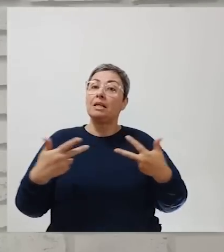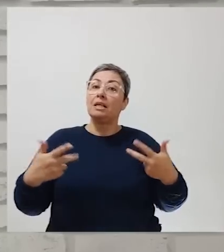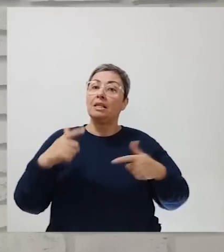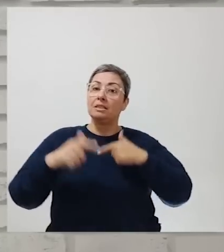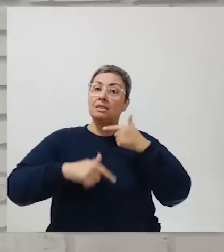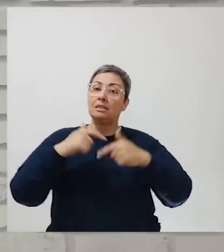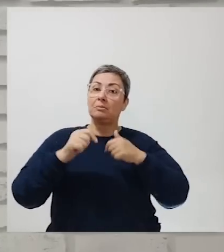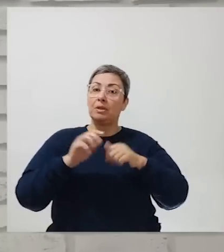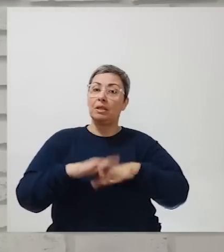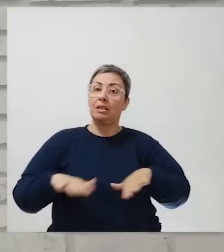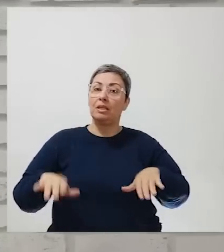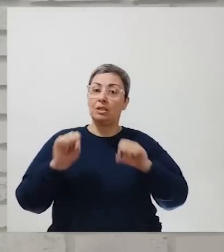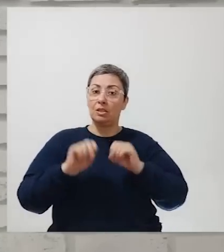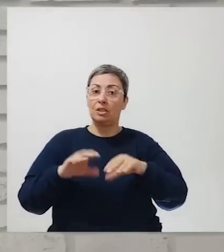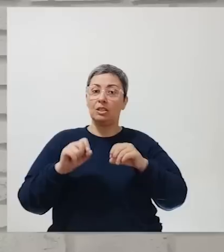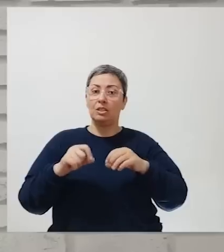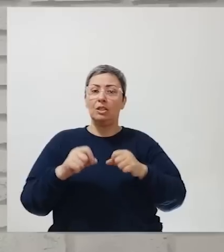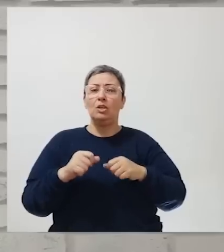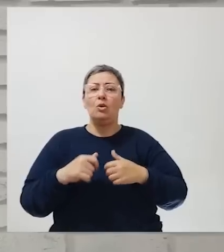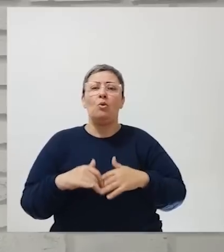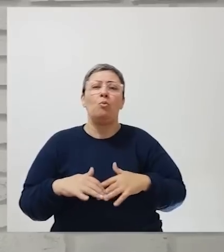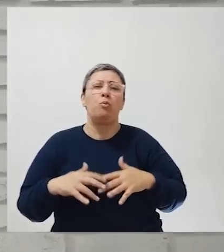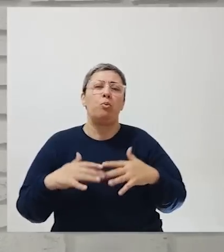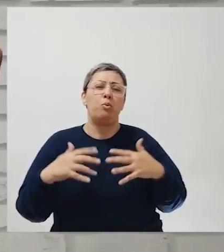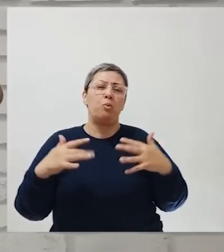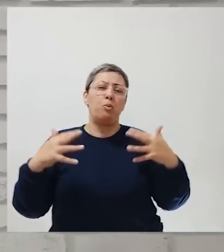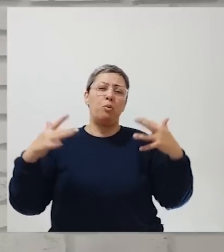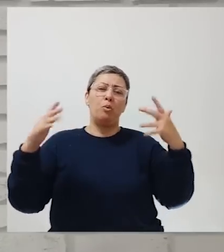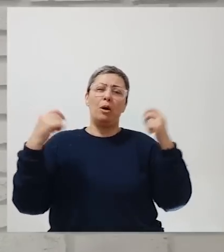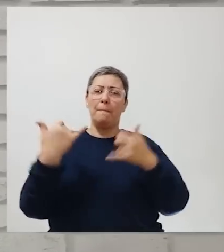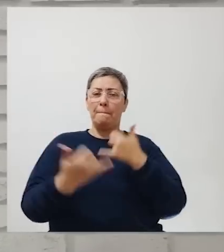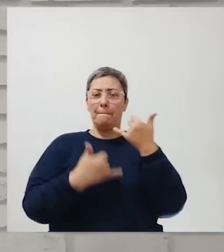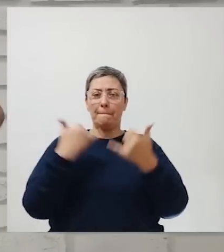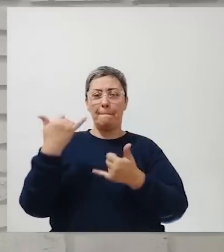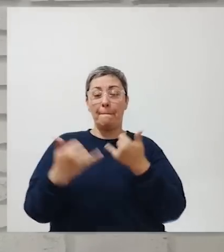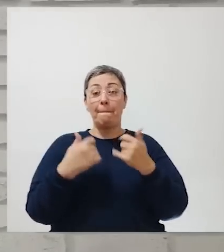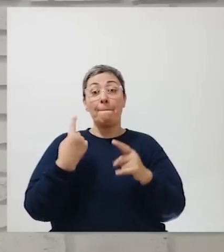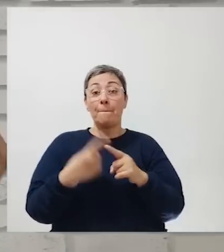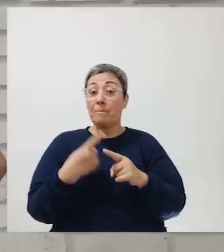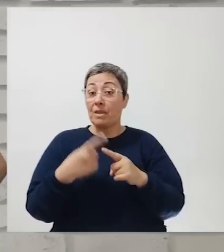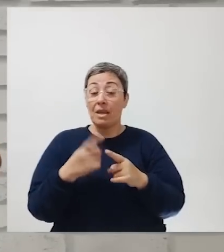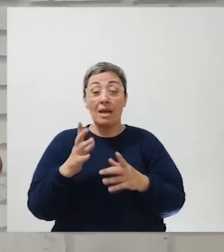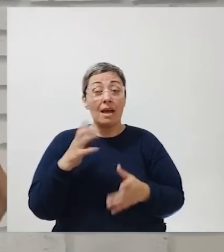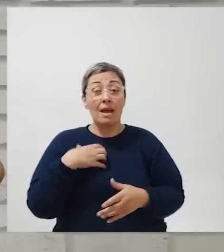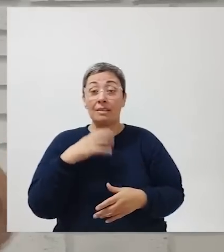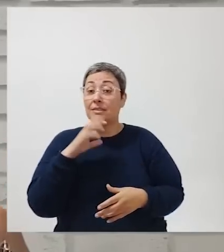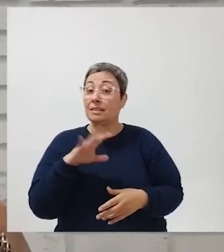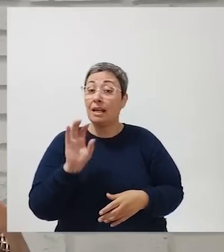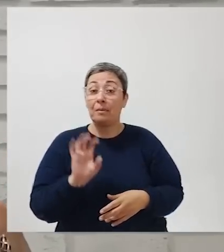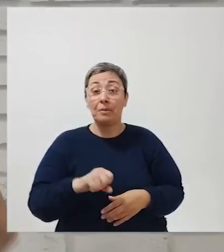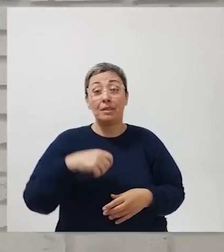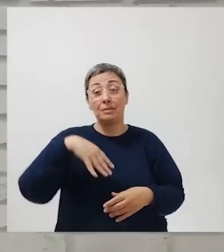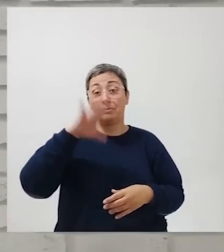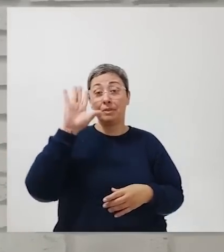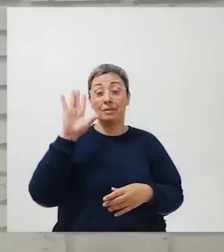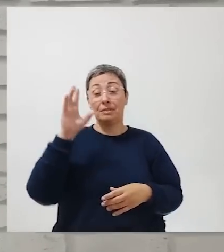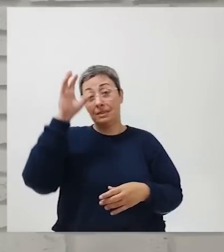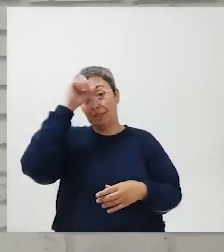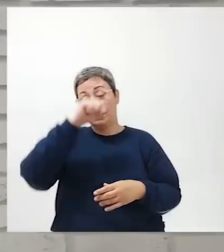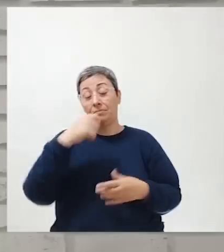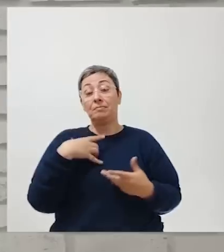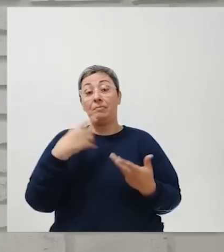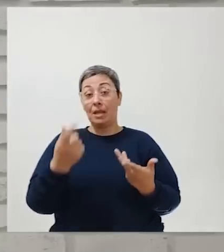a educação infantil, recheado de brincadeiras, porque é assim que a gente aprende mais.